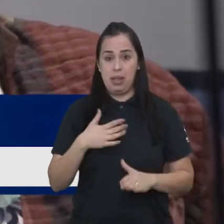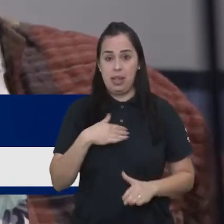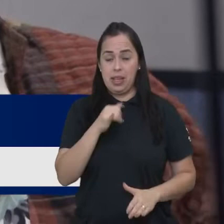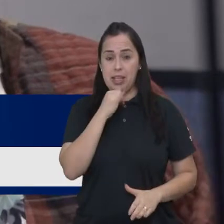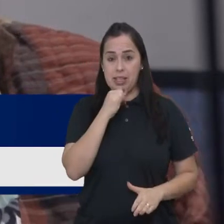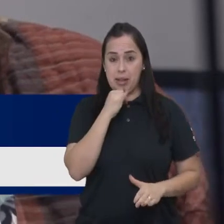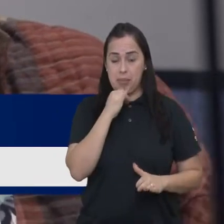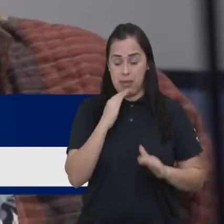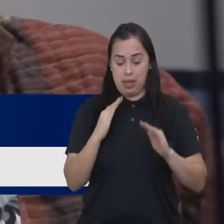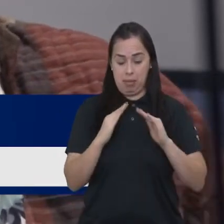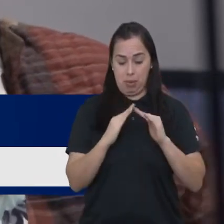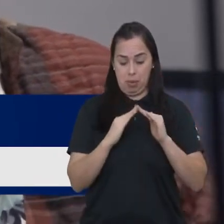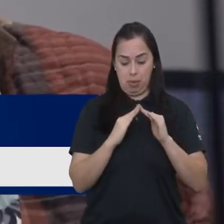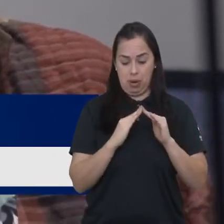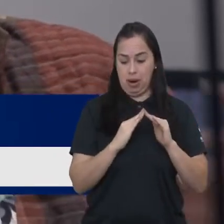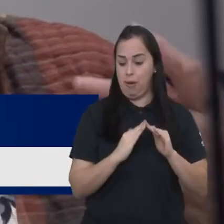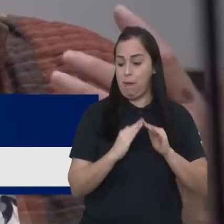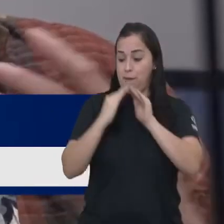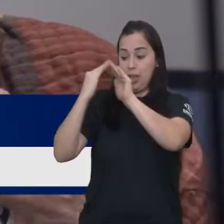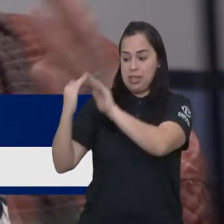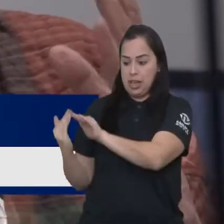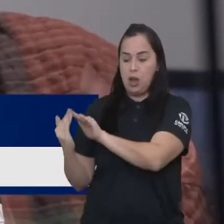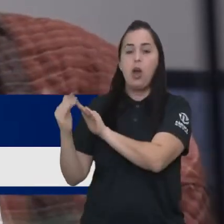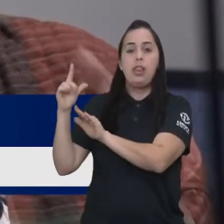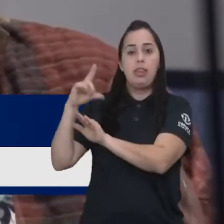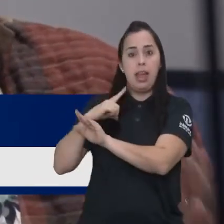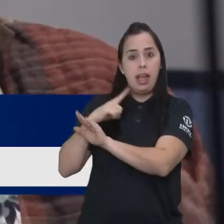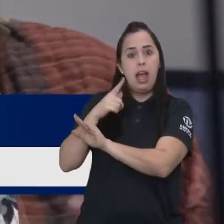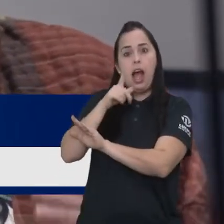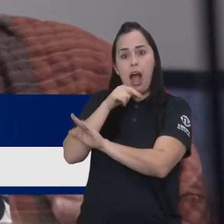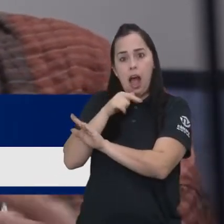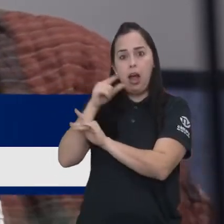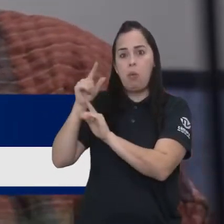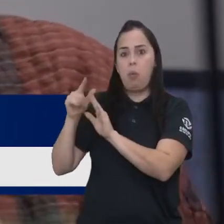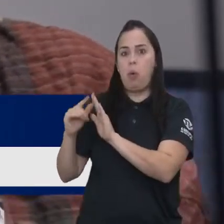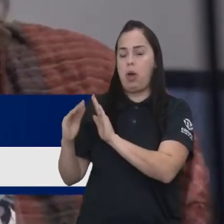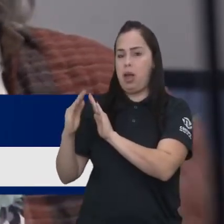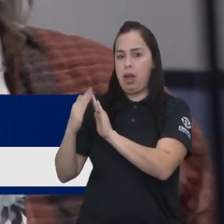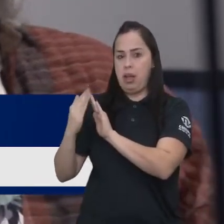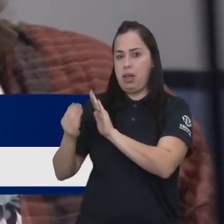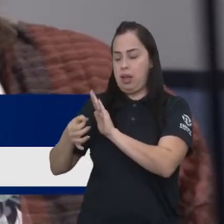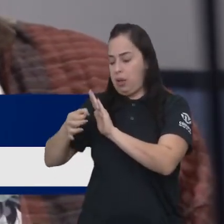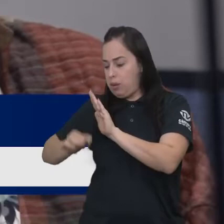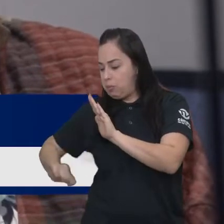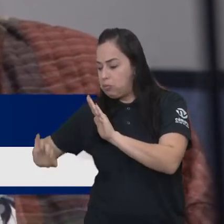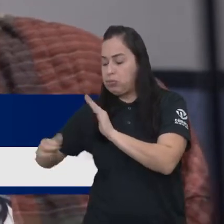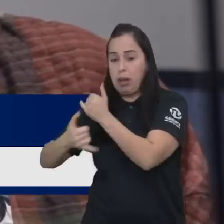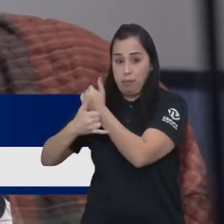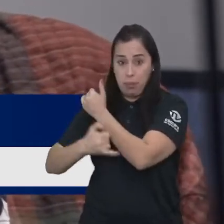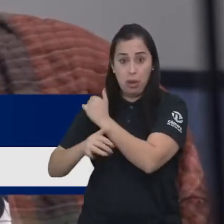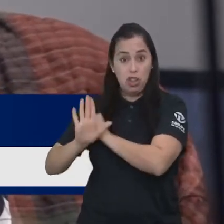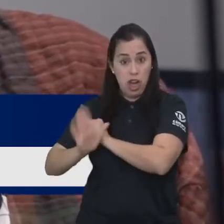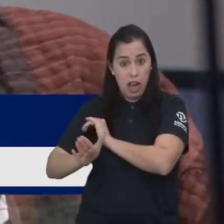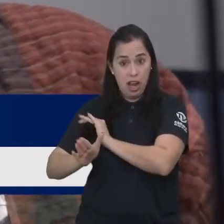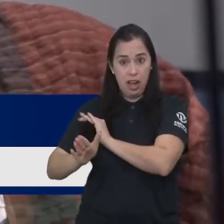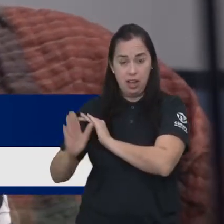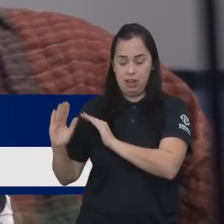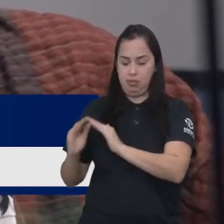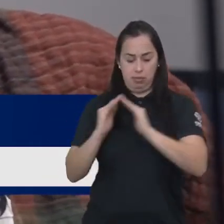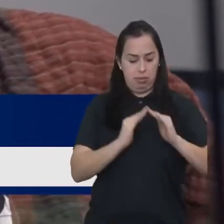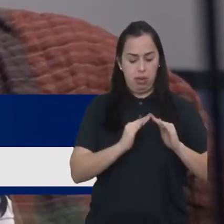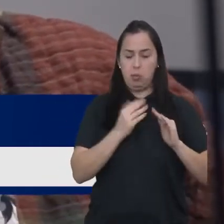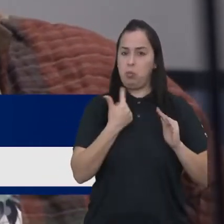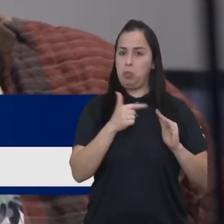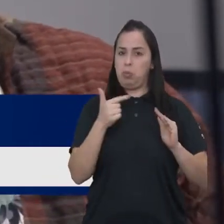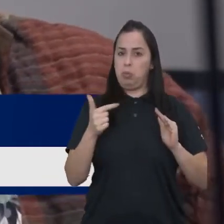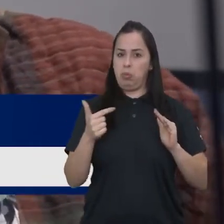de mim, está com a água ligada, com a luz ligada, o esgoto é mais difícil de ter chego, muitos bairros já estão com esgoto, que